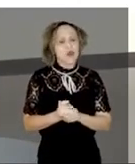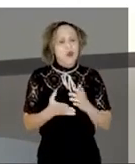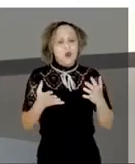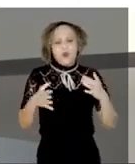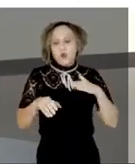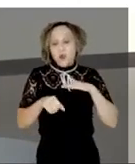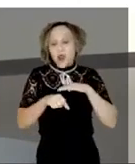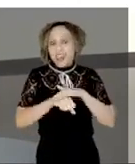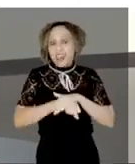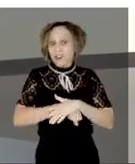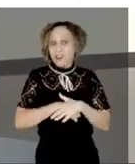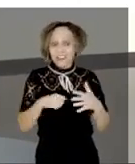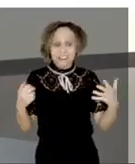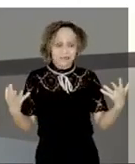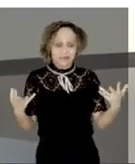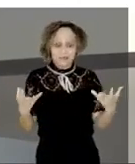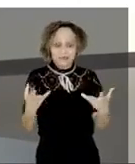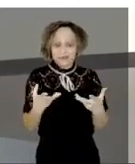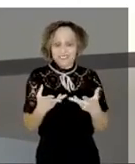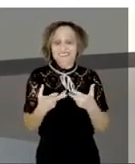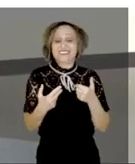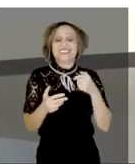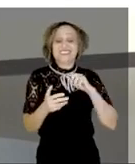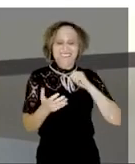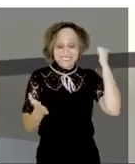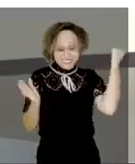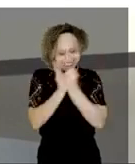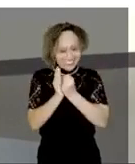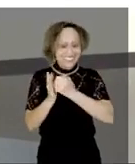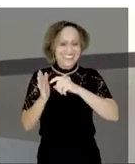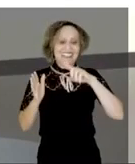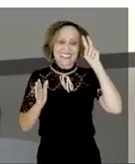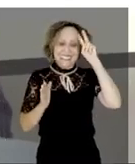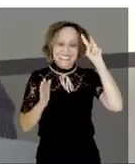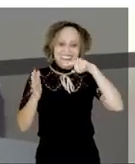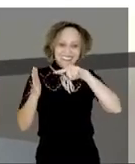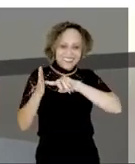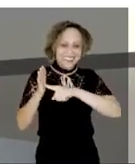Pastor da Igreja Batista do Caminho,